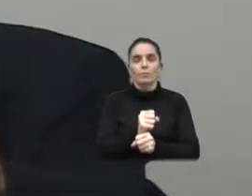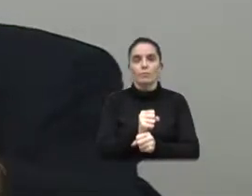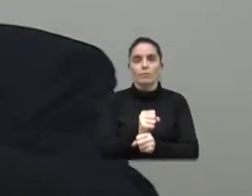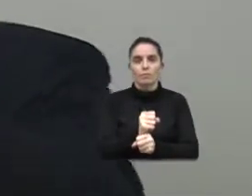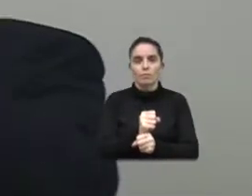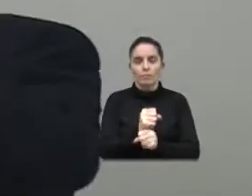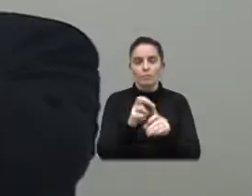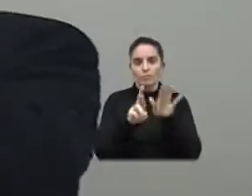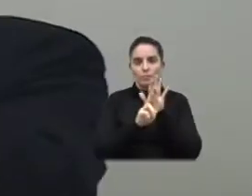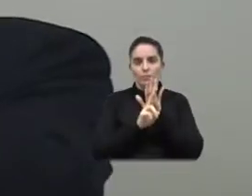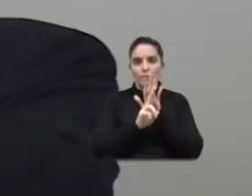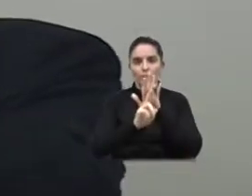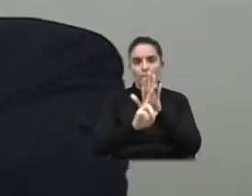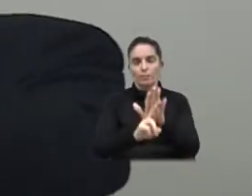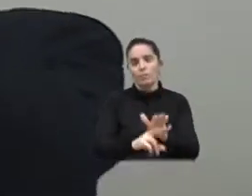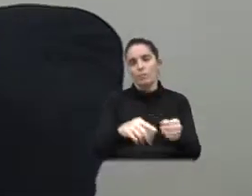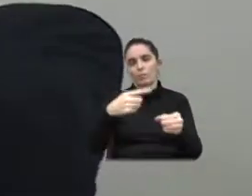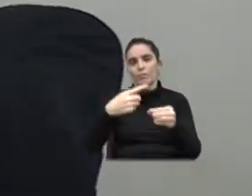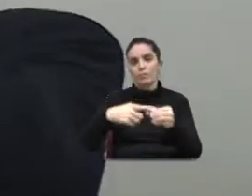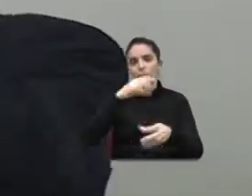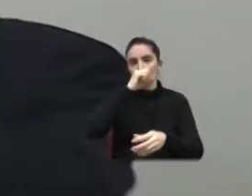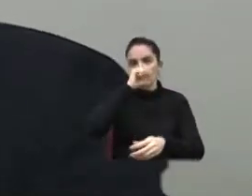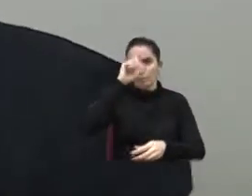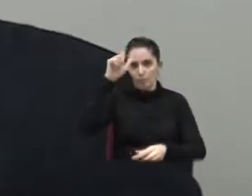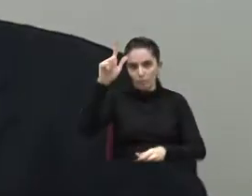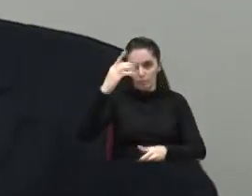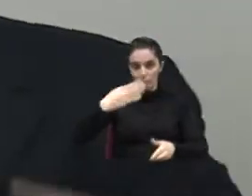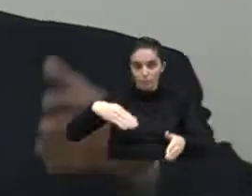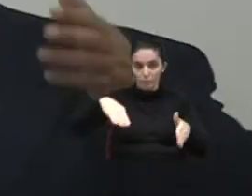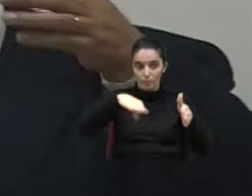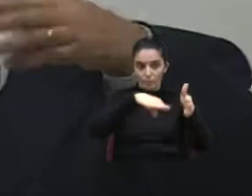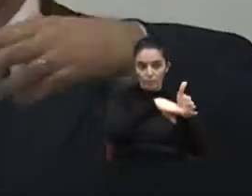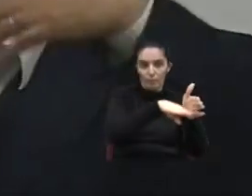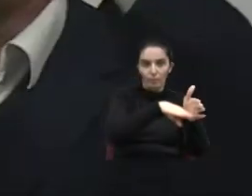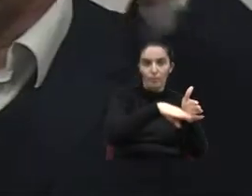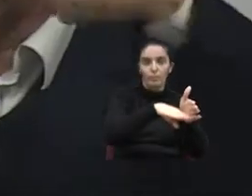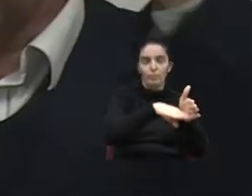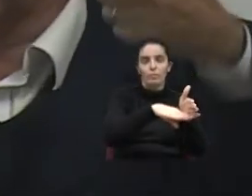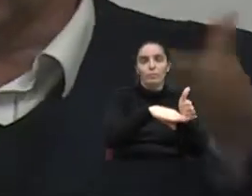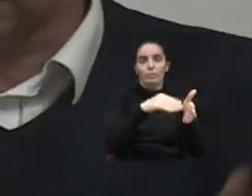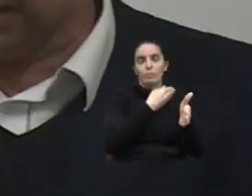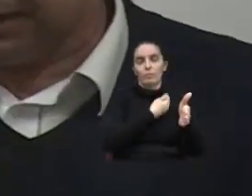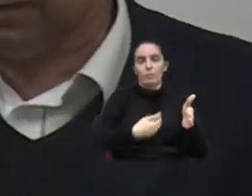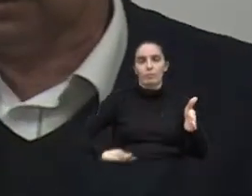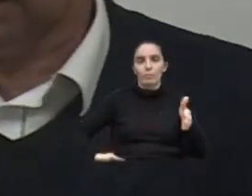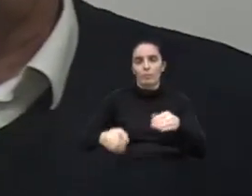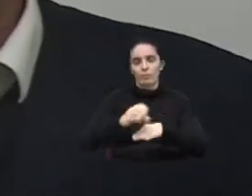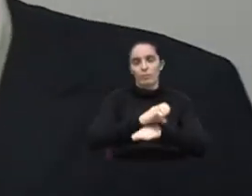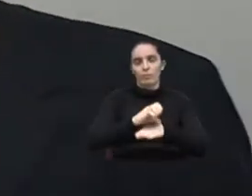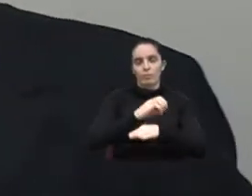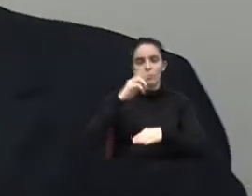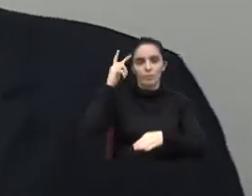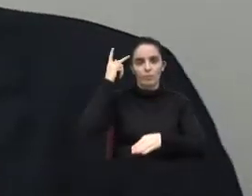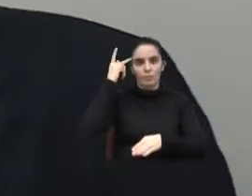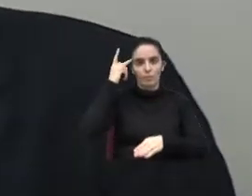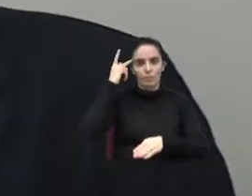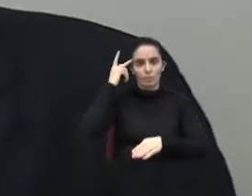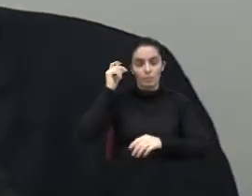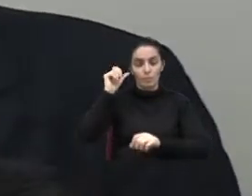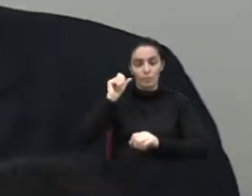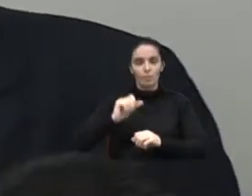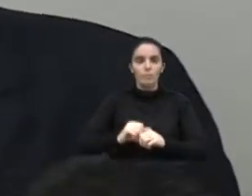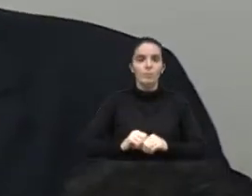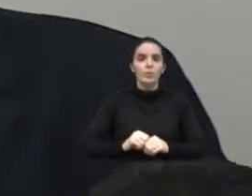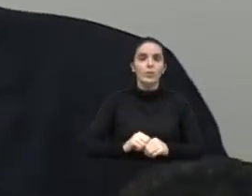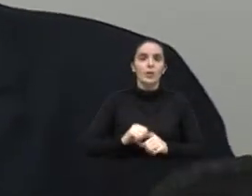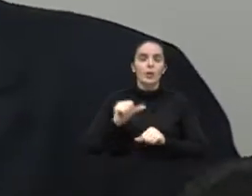porta-voz do município de Limeira até o governo do estado de São Paulo, para que possa reverter essa questão